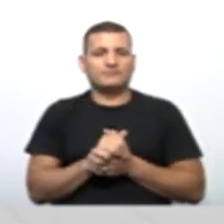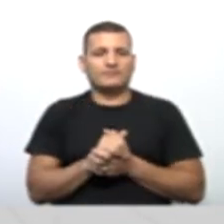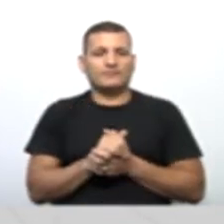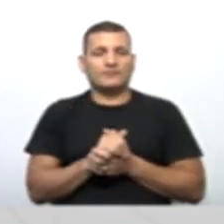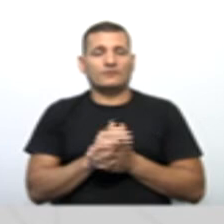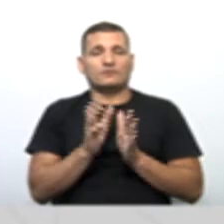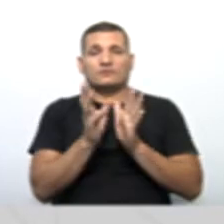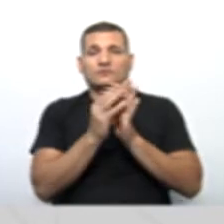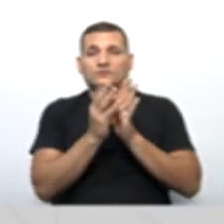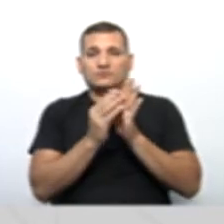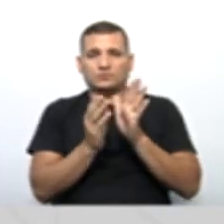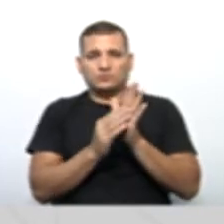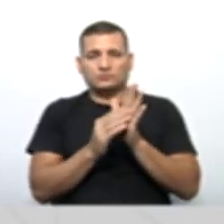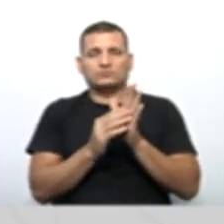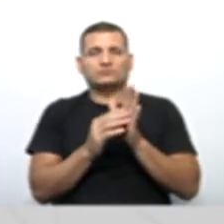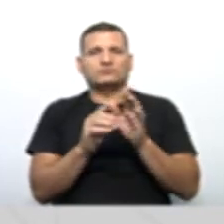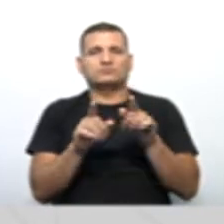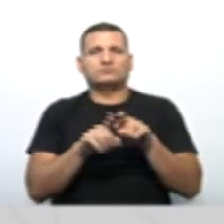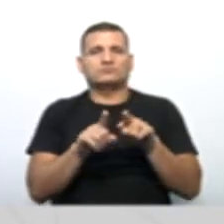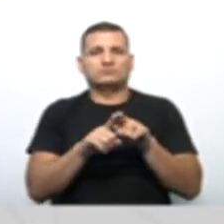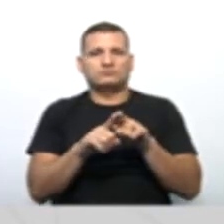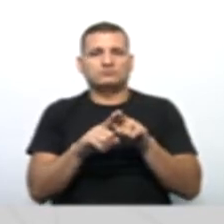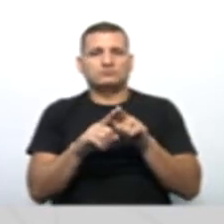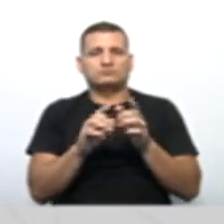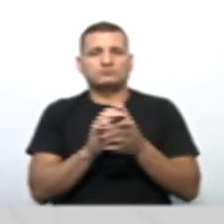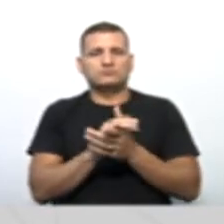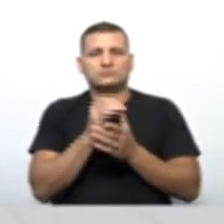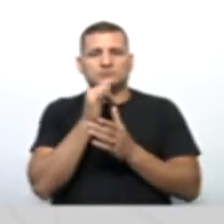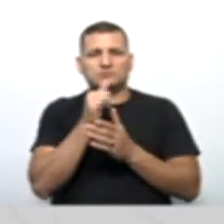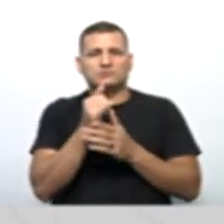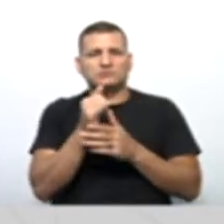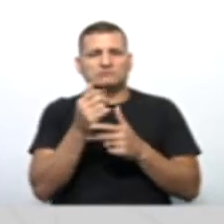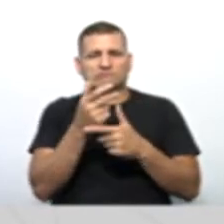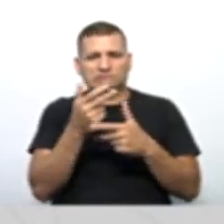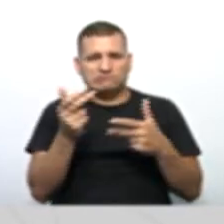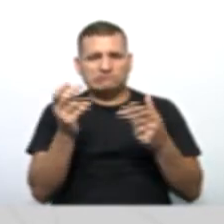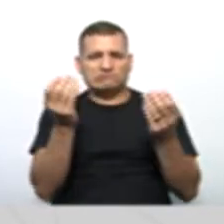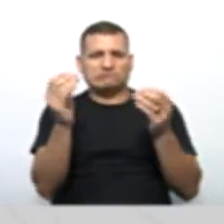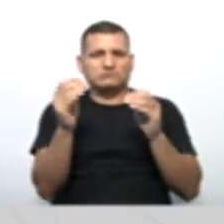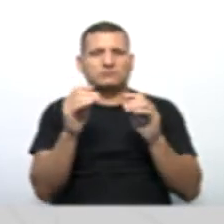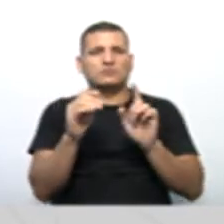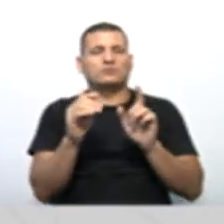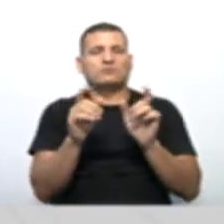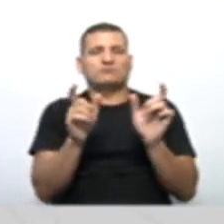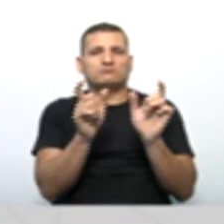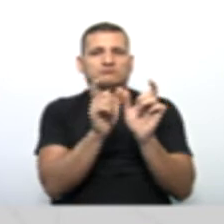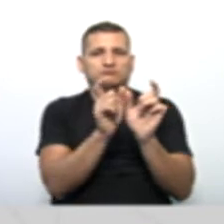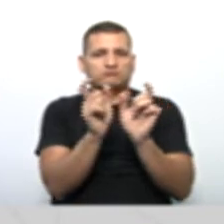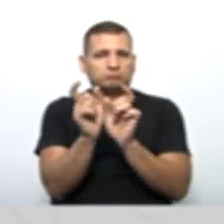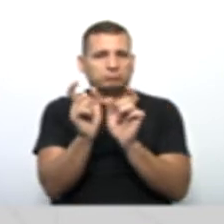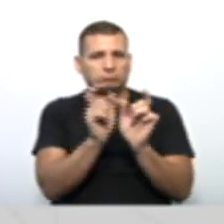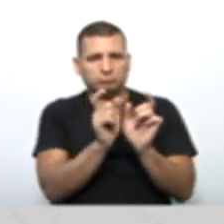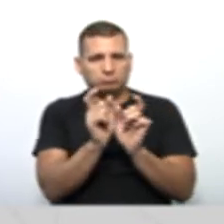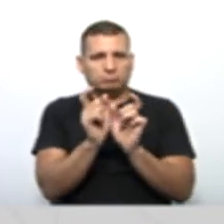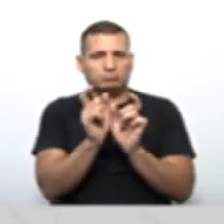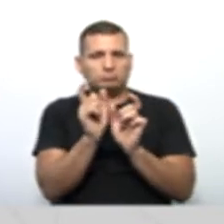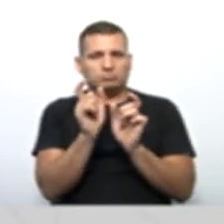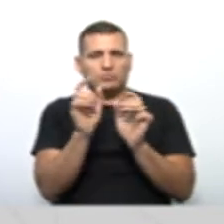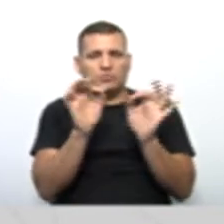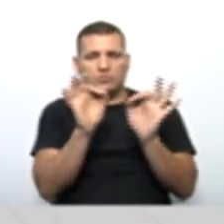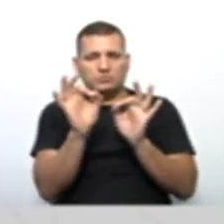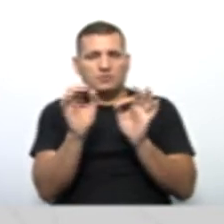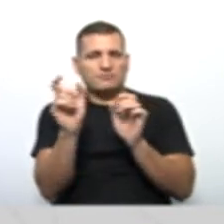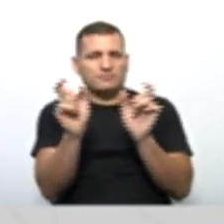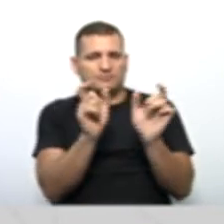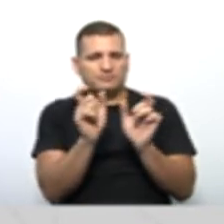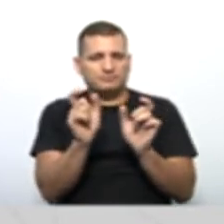conteúdo em partes menores não enchesse você tem muita coisa pra colocar o fragmento esse conteúdo não é que eu falei pra vocês lá faz